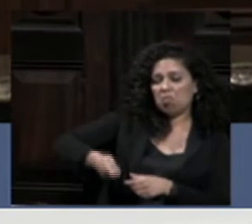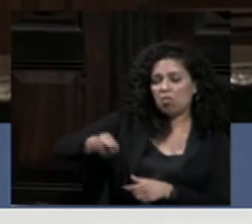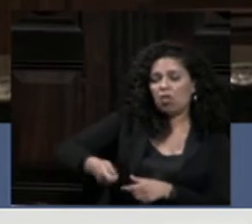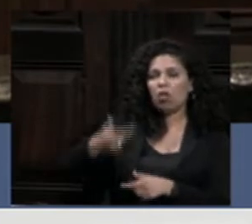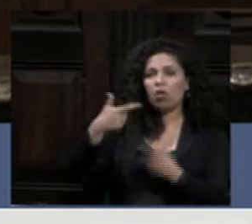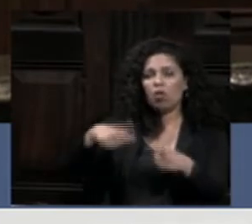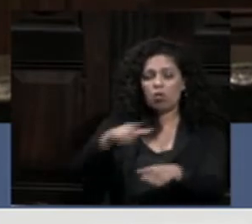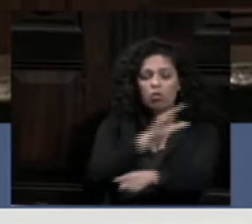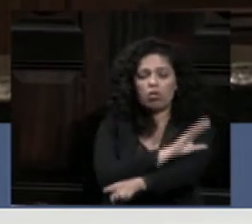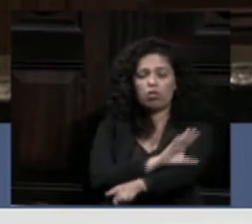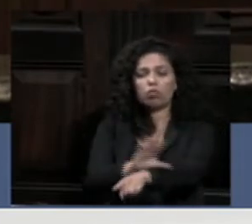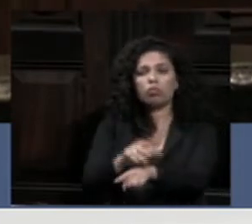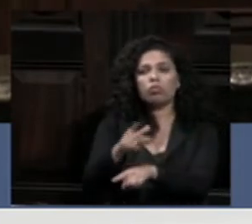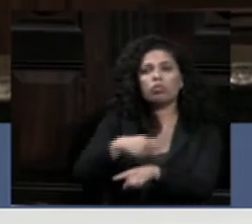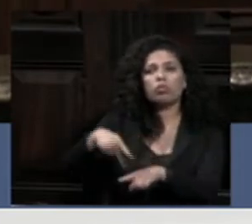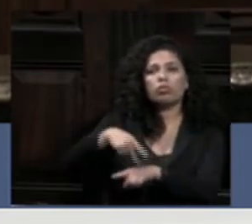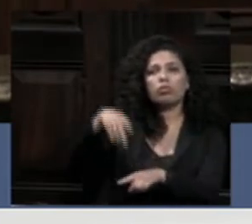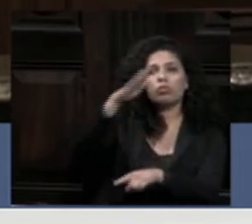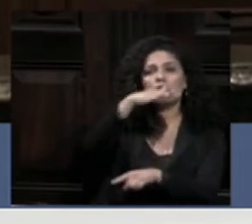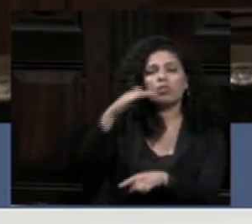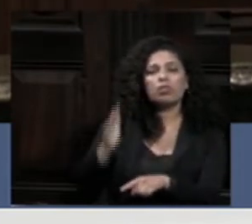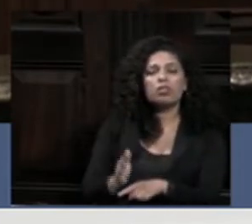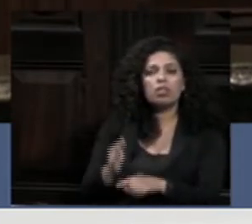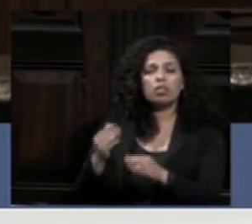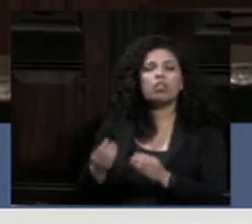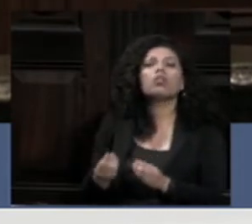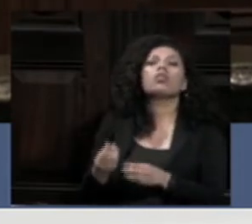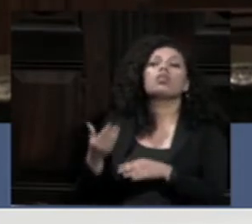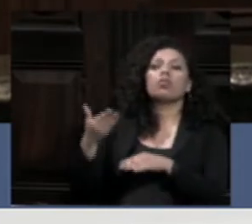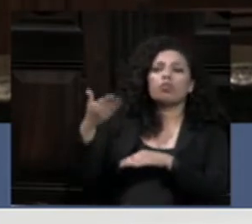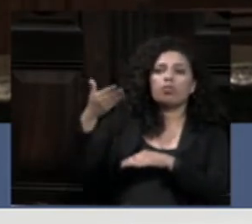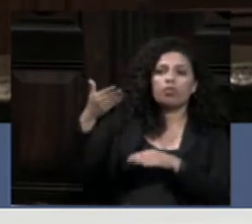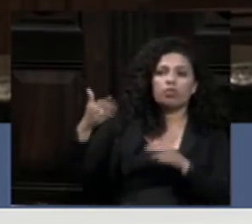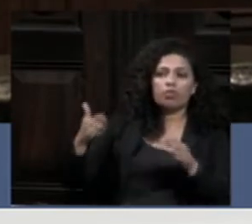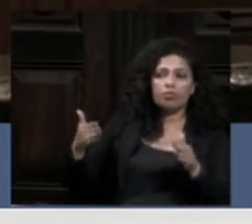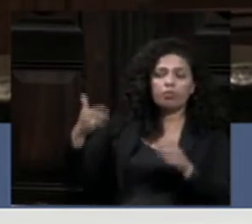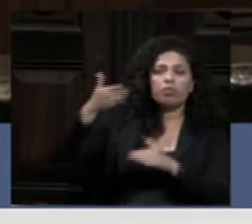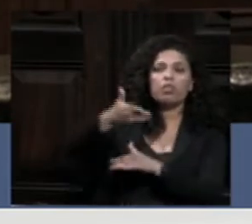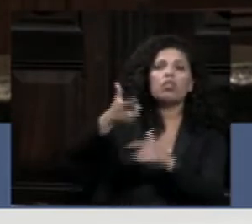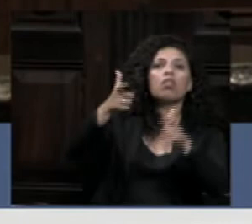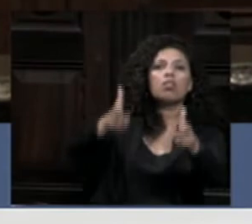pública brasileira, levou exatamente àquela situação.